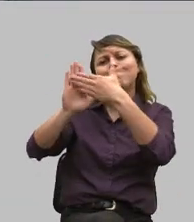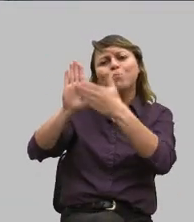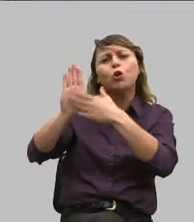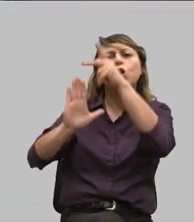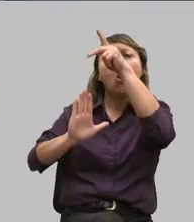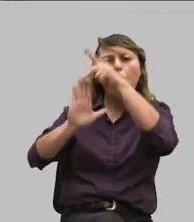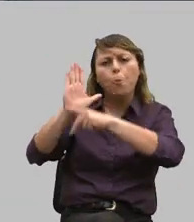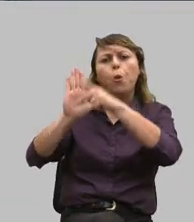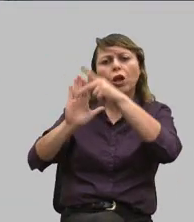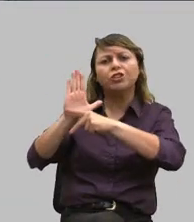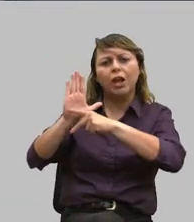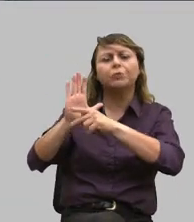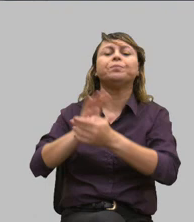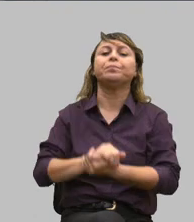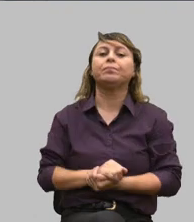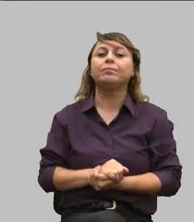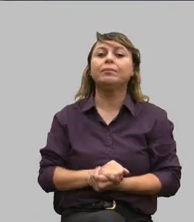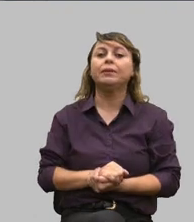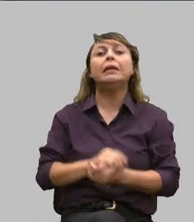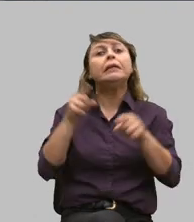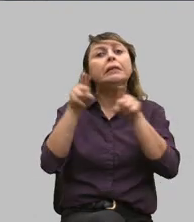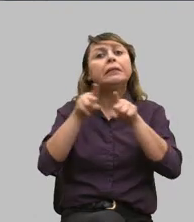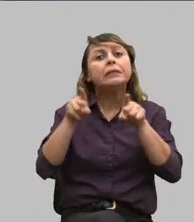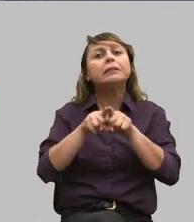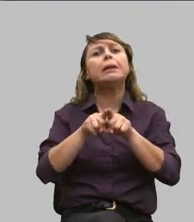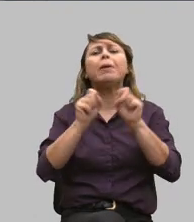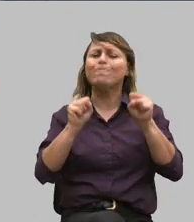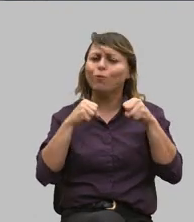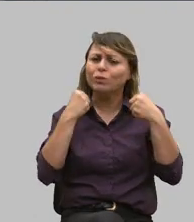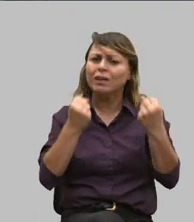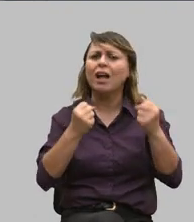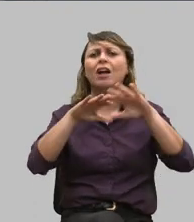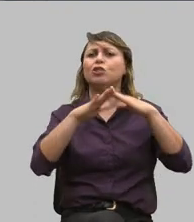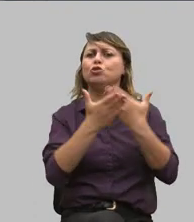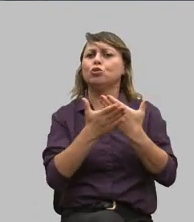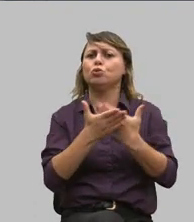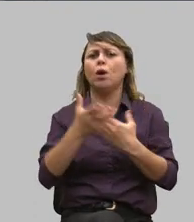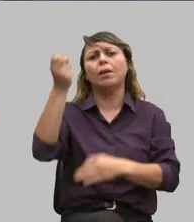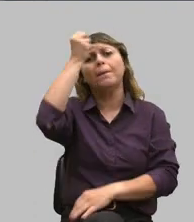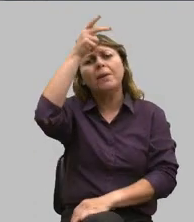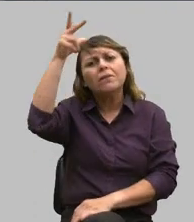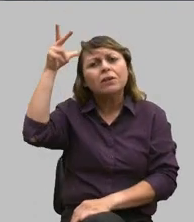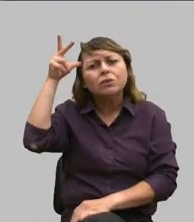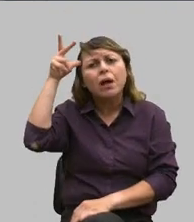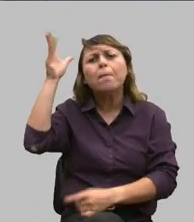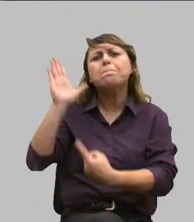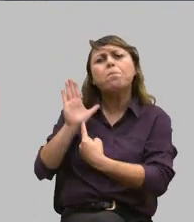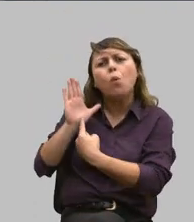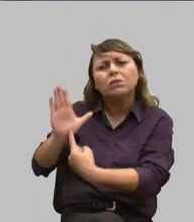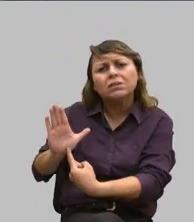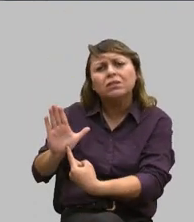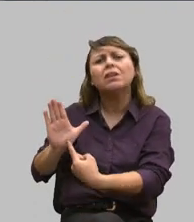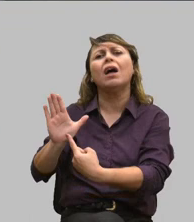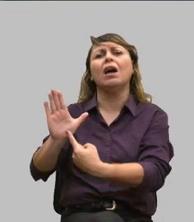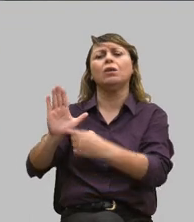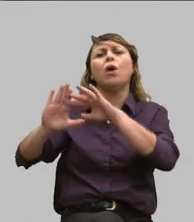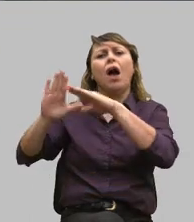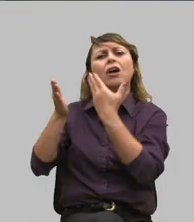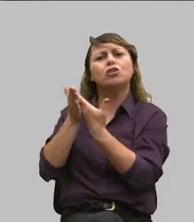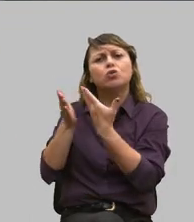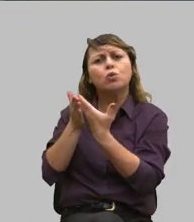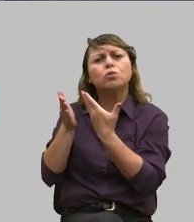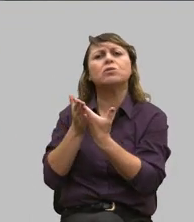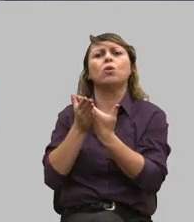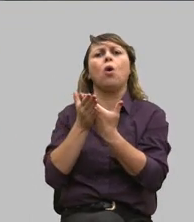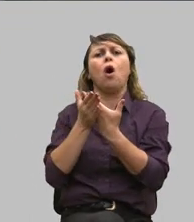projeto e também fortalecer as escolas municipais trazendo esse esse projeto para as escolas municipais com muita